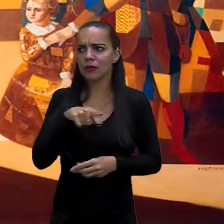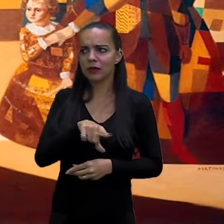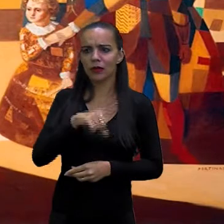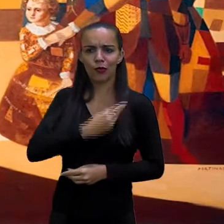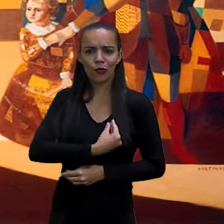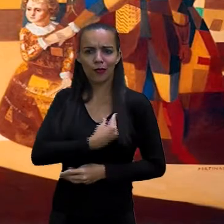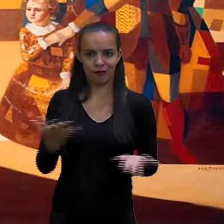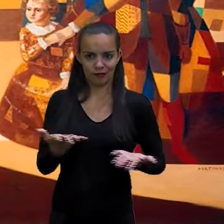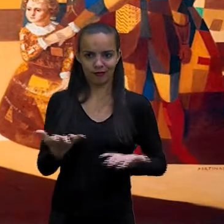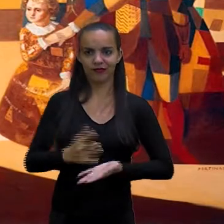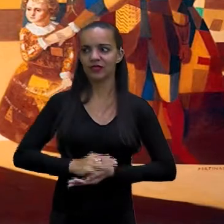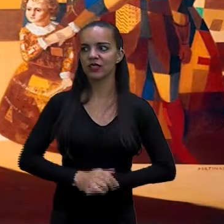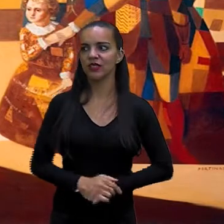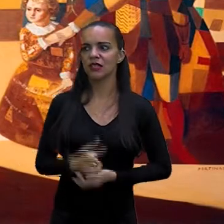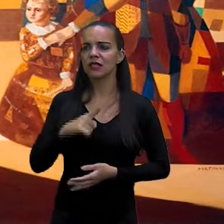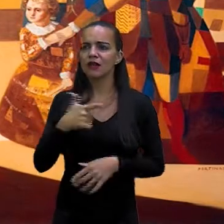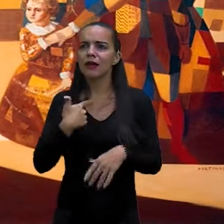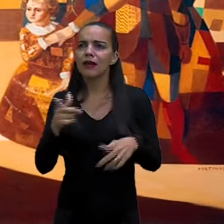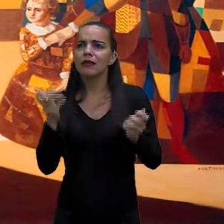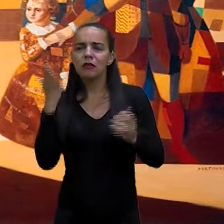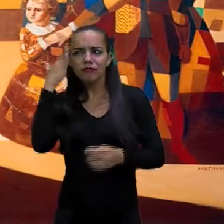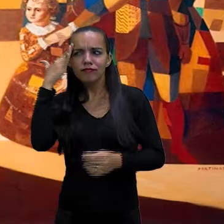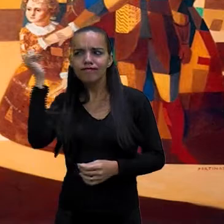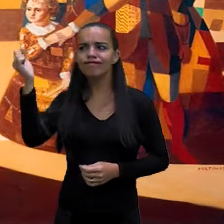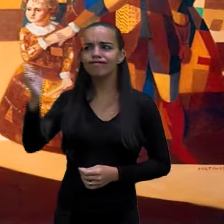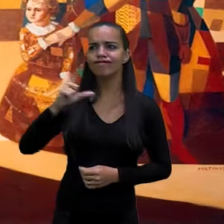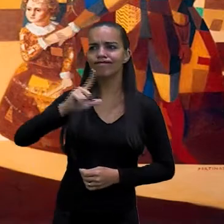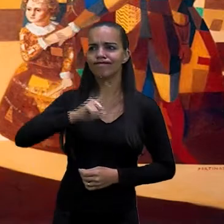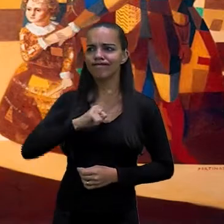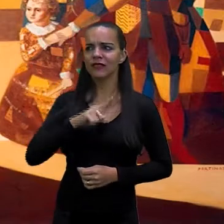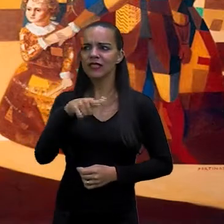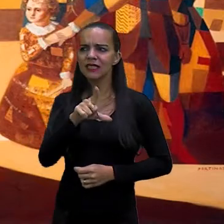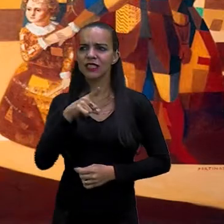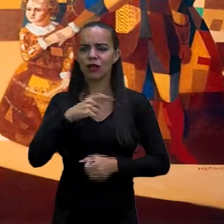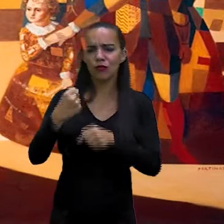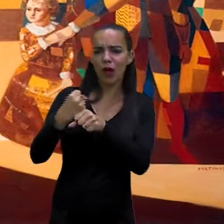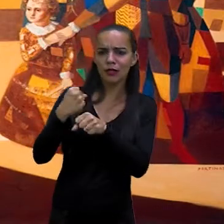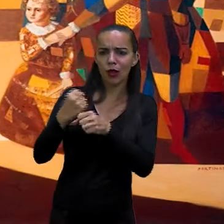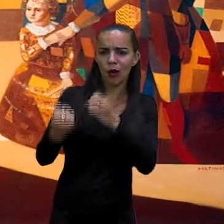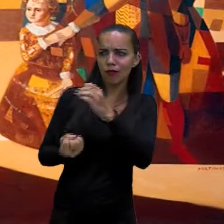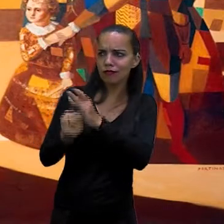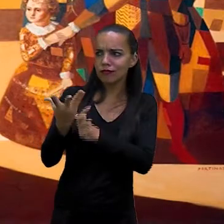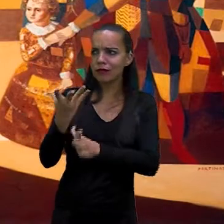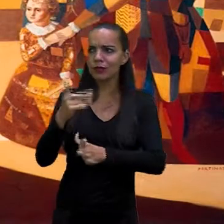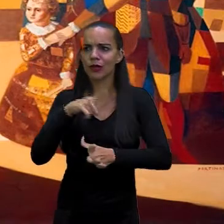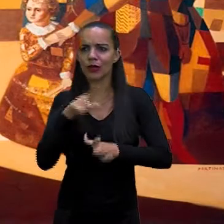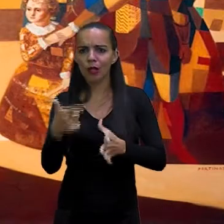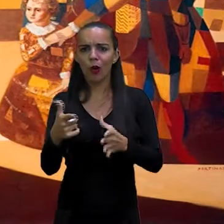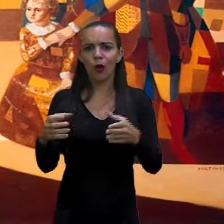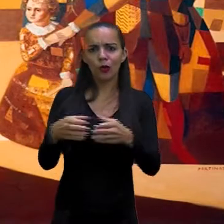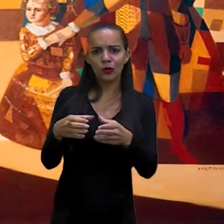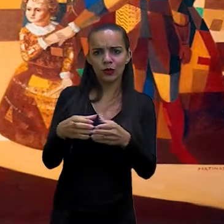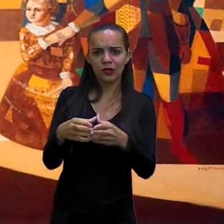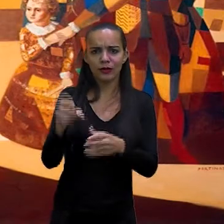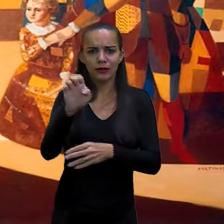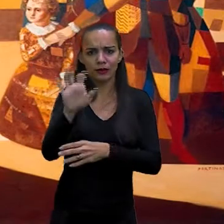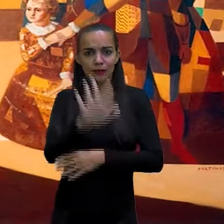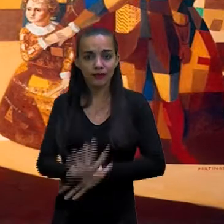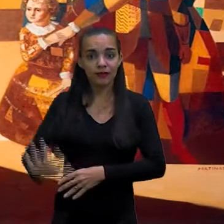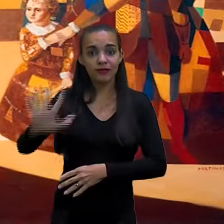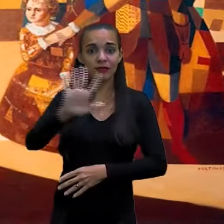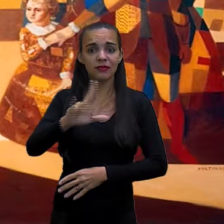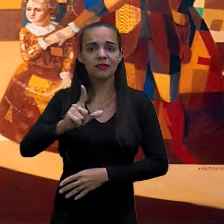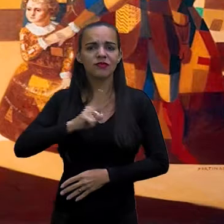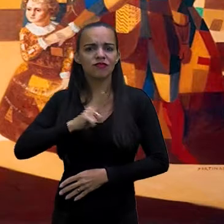nós temos hoje. Podemos dizer que essa construção de Estado brasileiro, ou do Estado brasileiro,